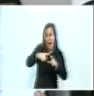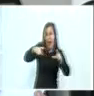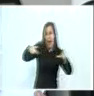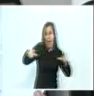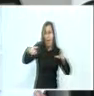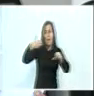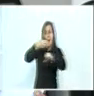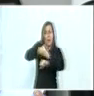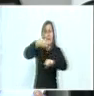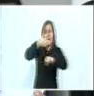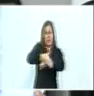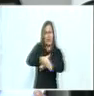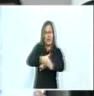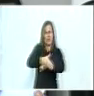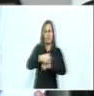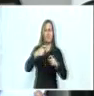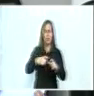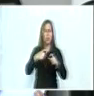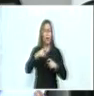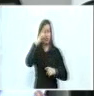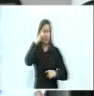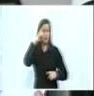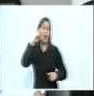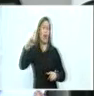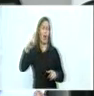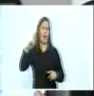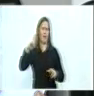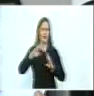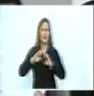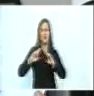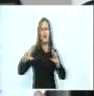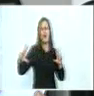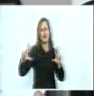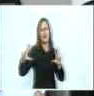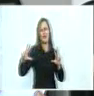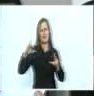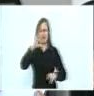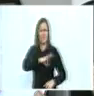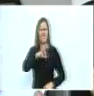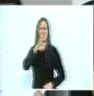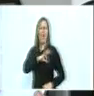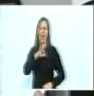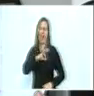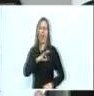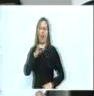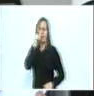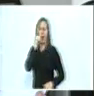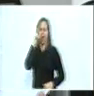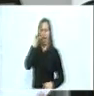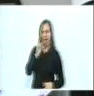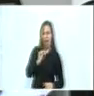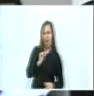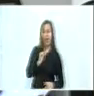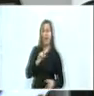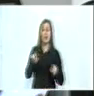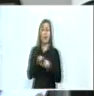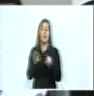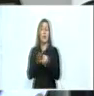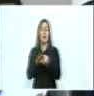cargos de chefia, gerando assim uma diferenciação de salários e de condições de trabalho.